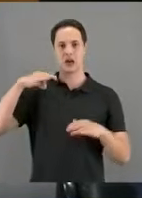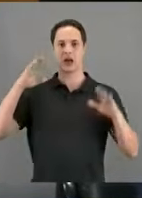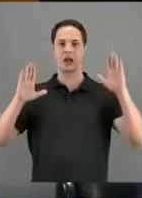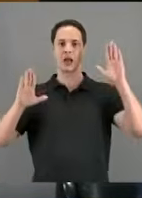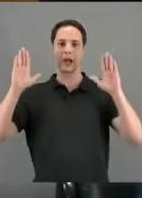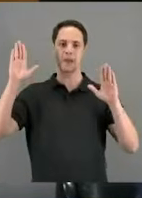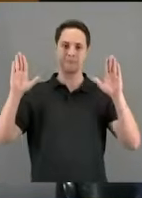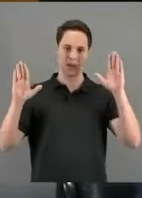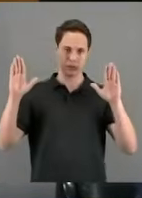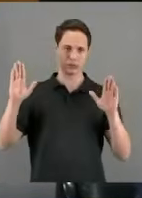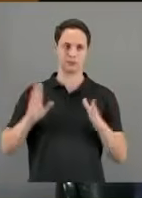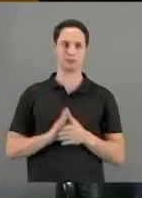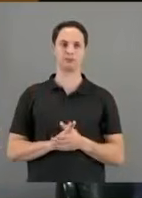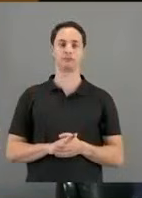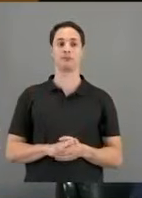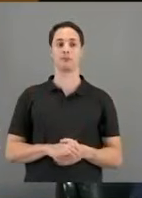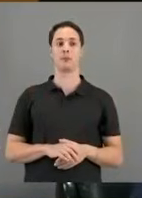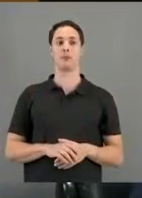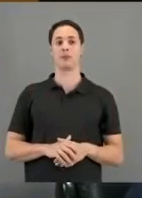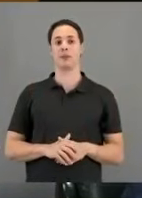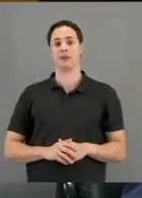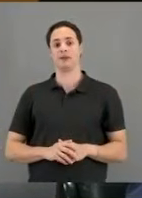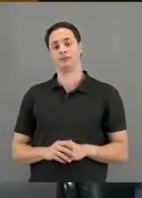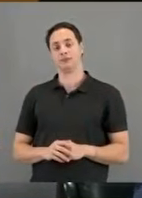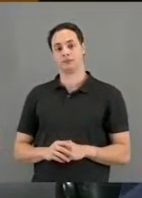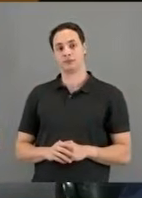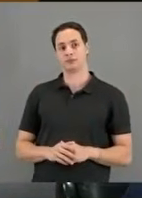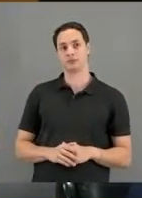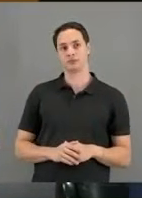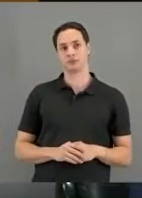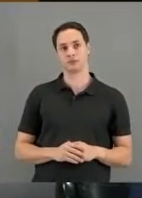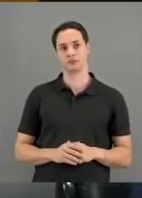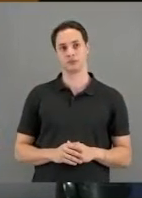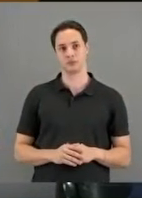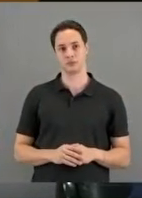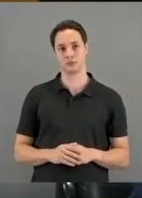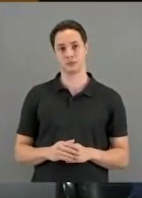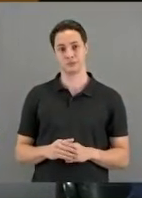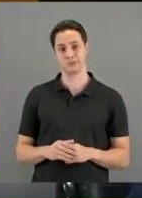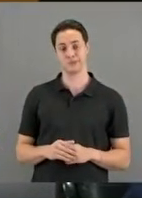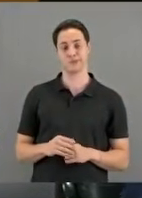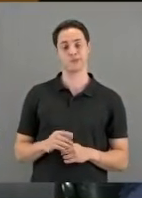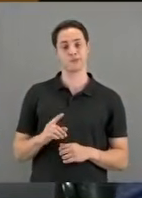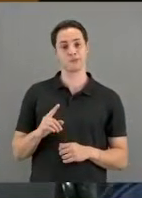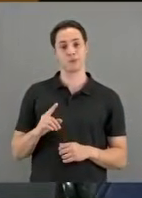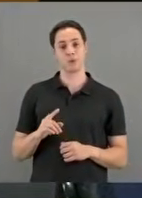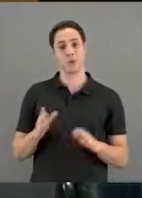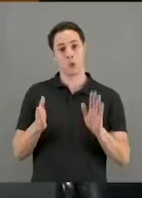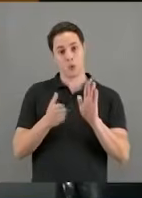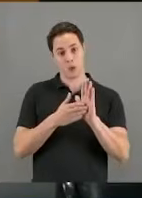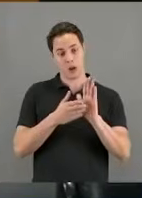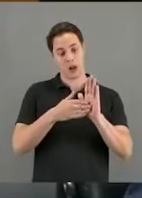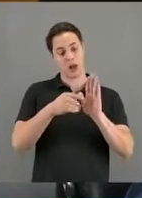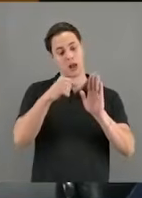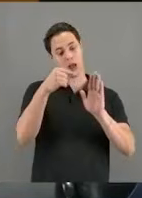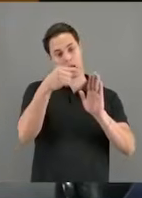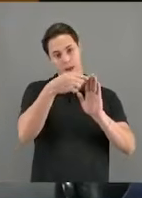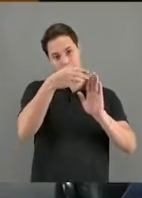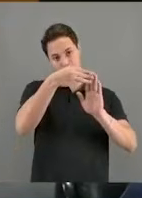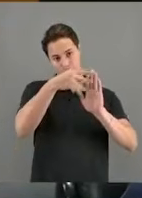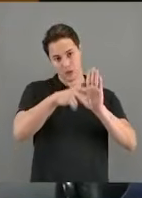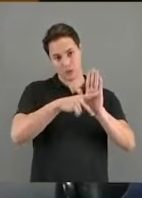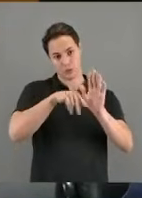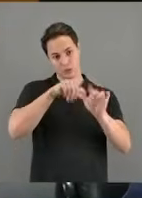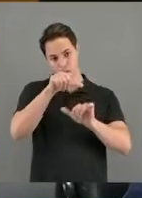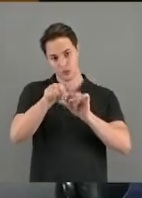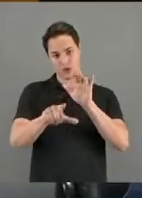do Tarcísio. Quando é feita a conversão da medida provisória, eles ampliam ainda mais